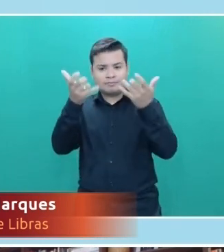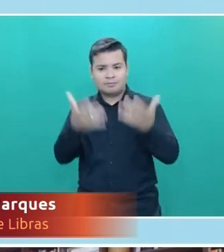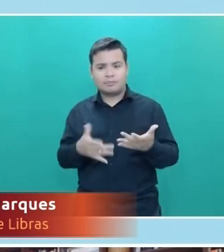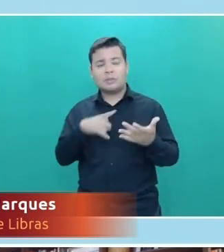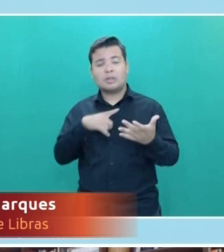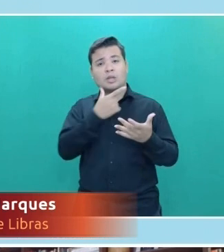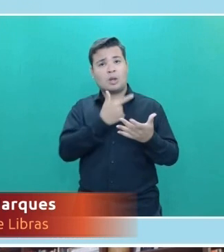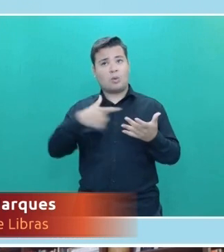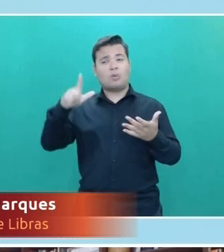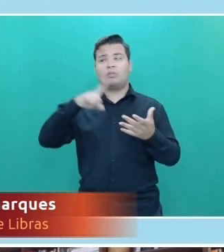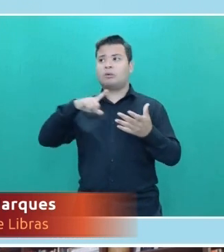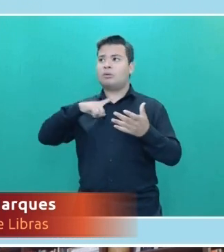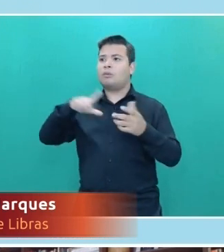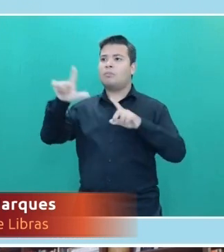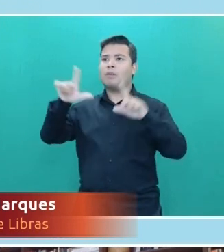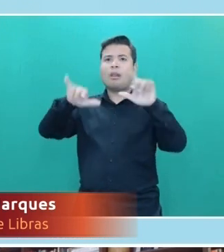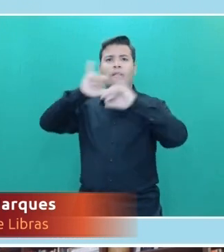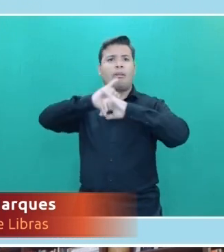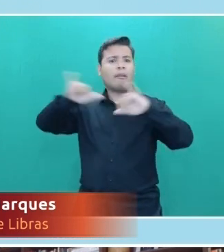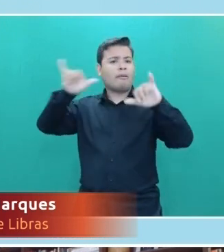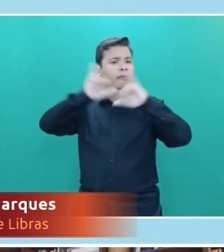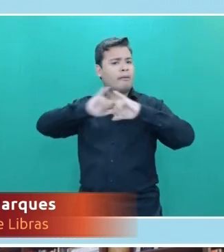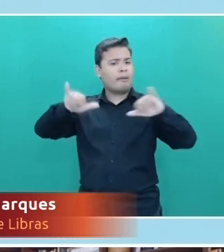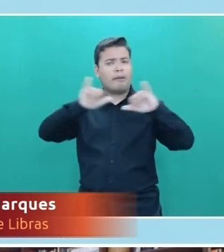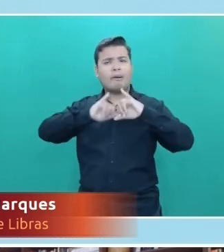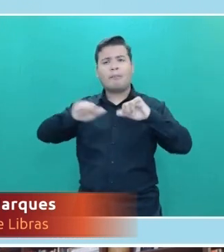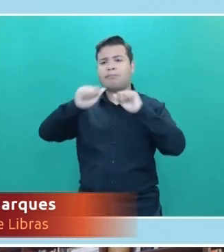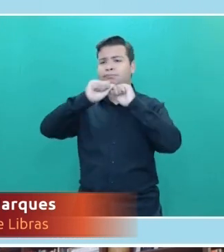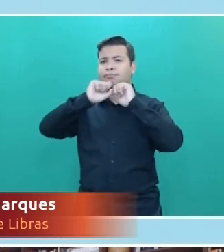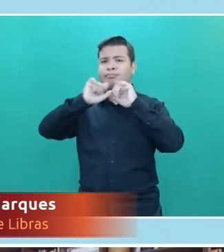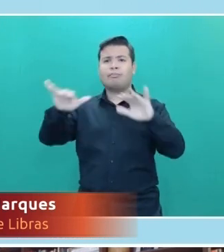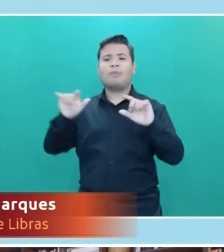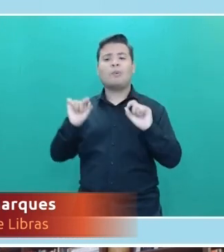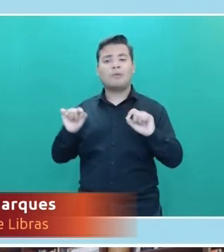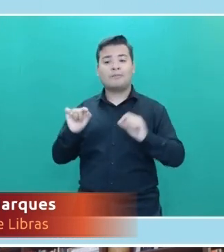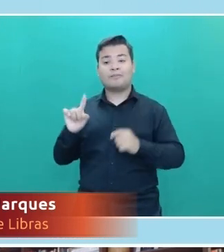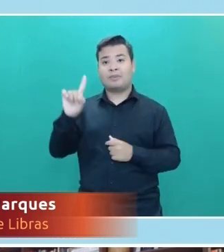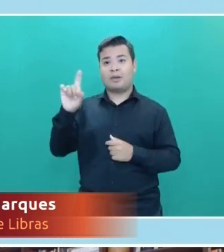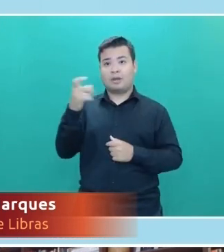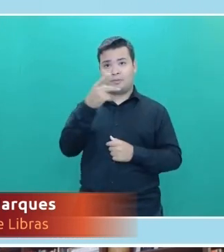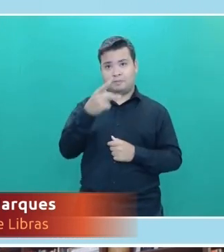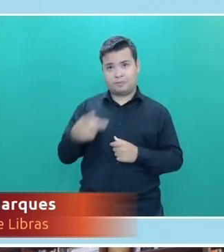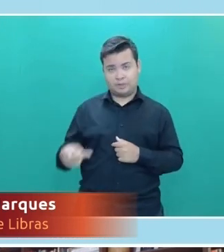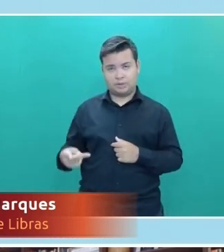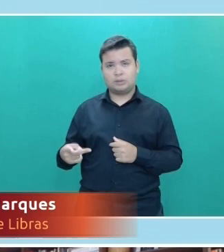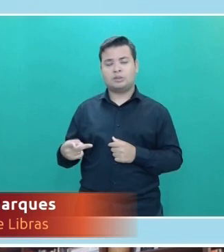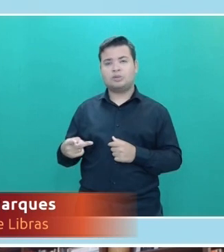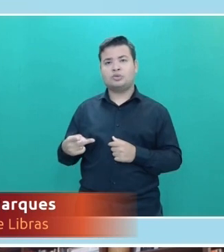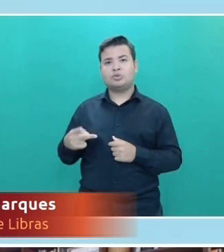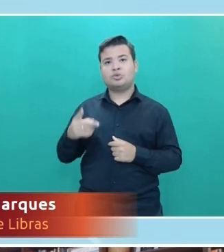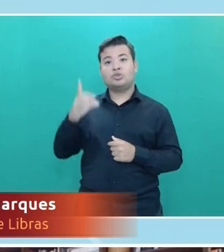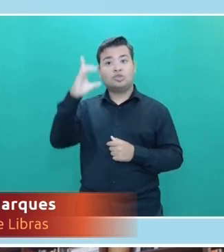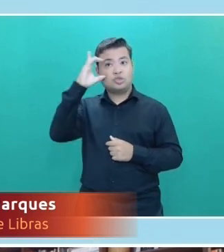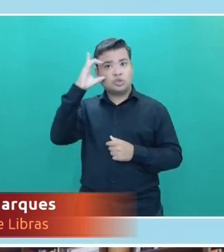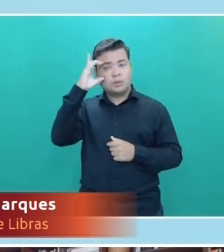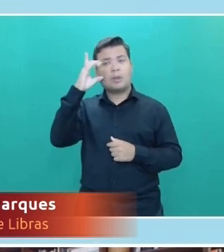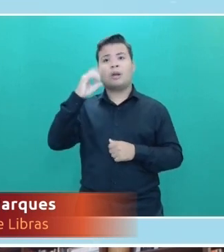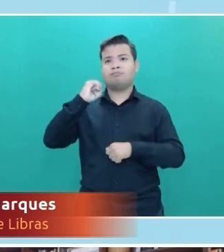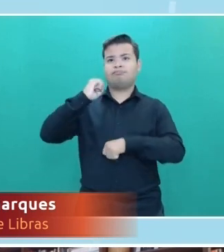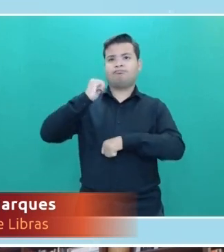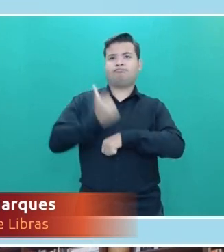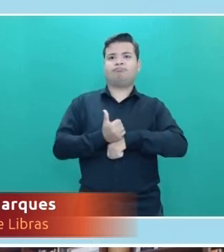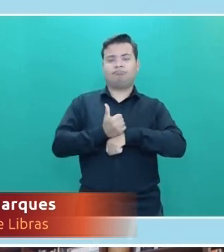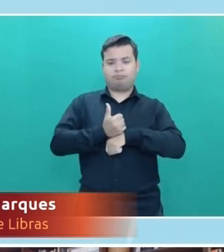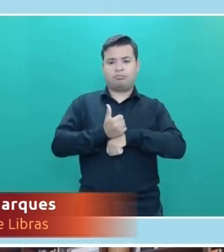pouco os noticiários nas últimas semanas, que é a ex-presidente Dilma Rousseff ter assumido, né, a presidência do Banco dos BRICS. Queria que o